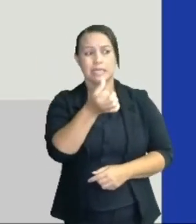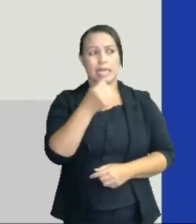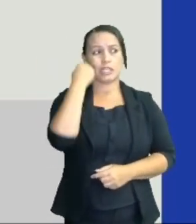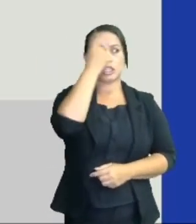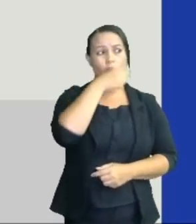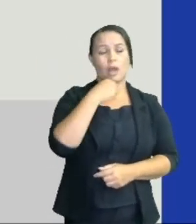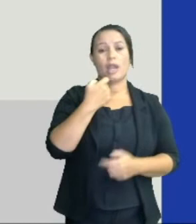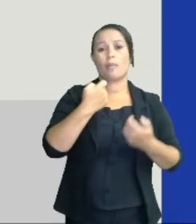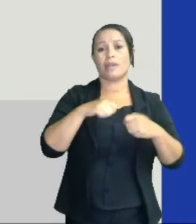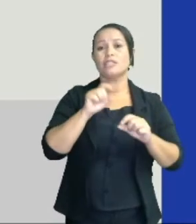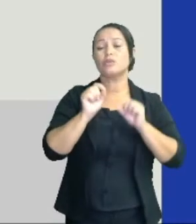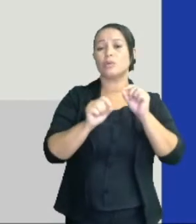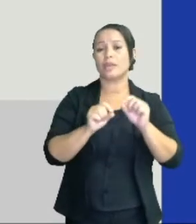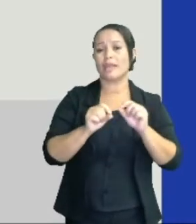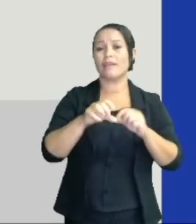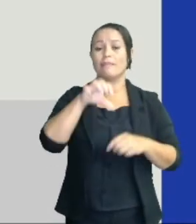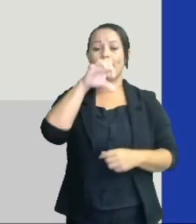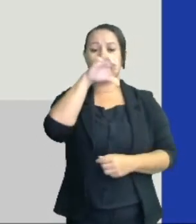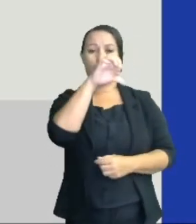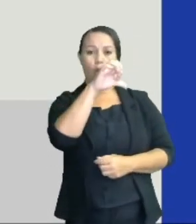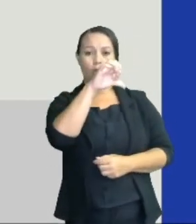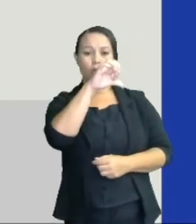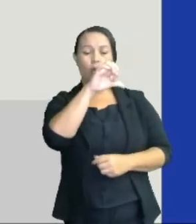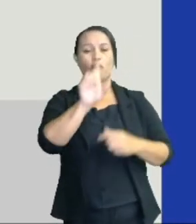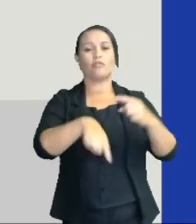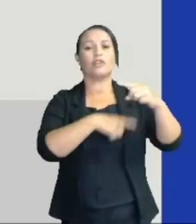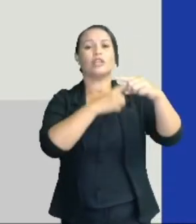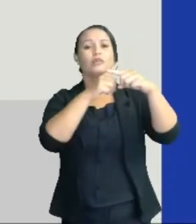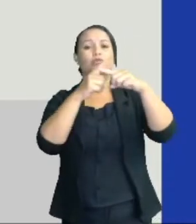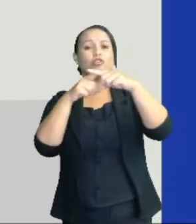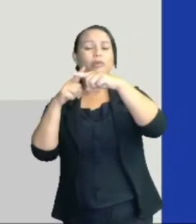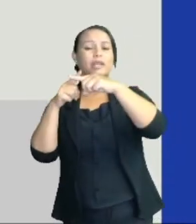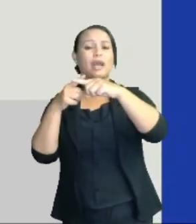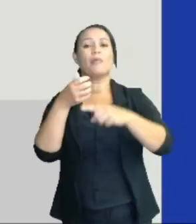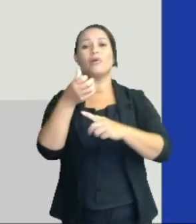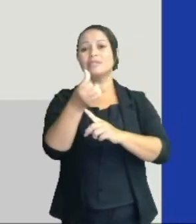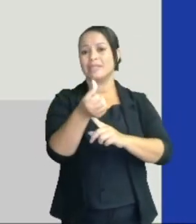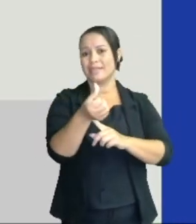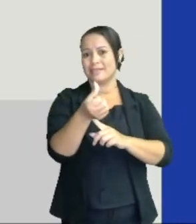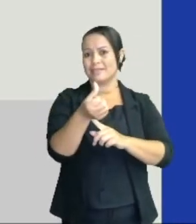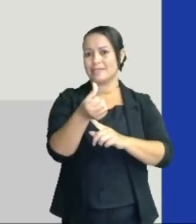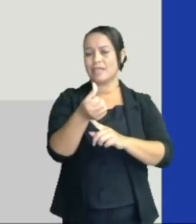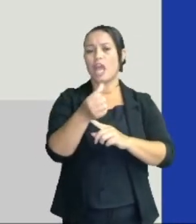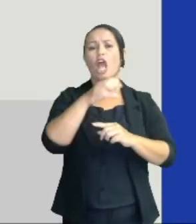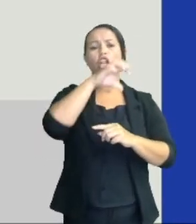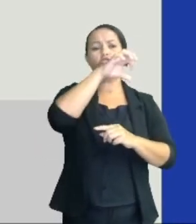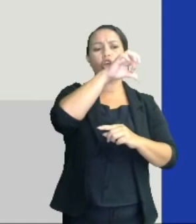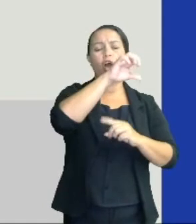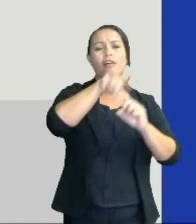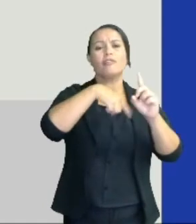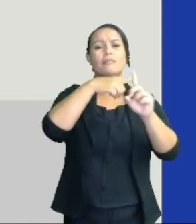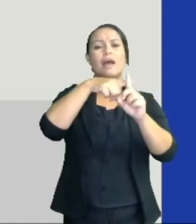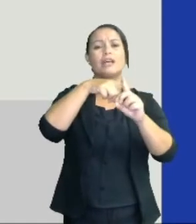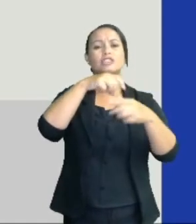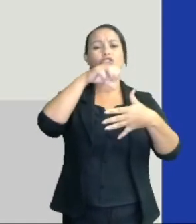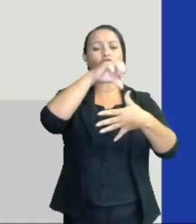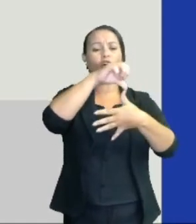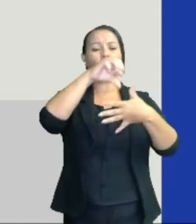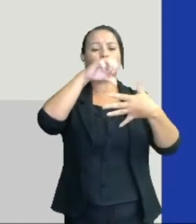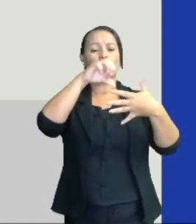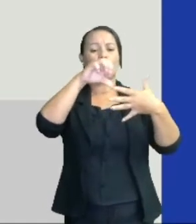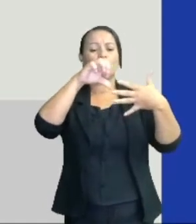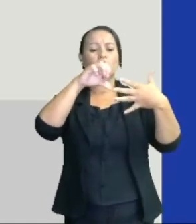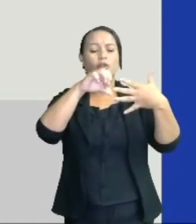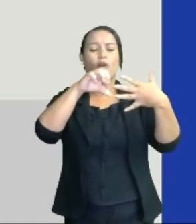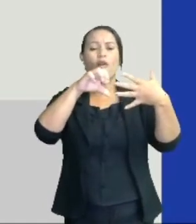horas, eu tenho que pegar o 9 e multiplicar por 6. 9 mais 9 mais